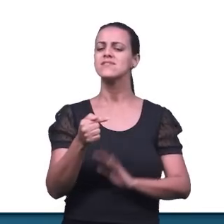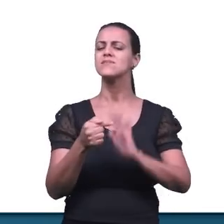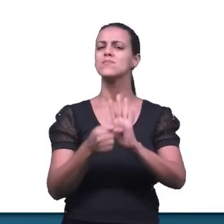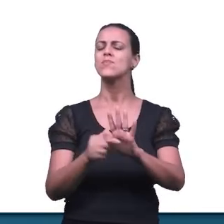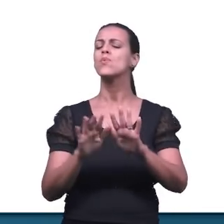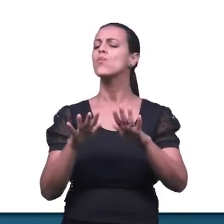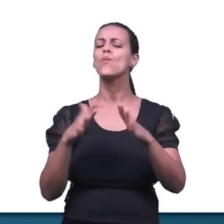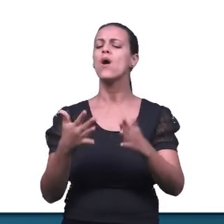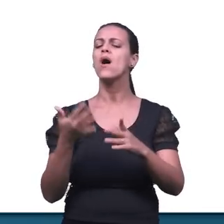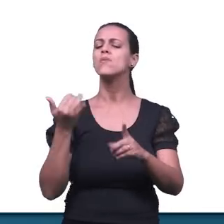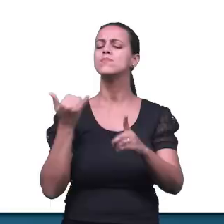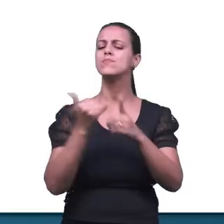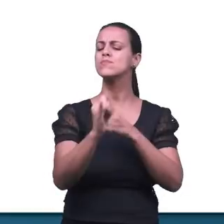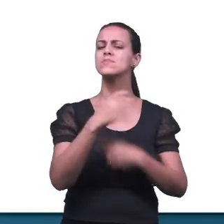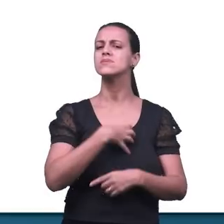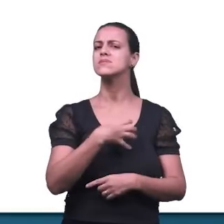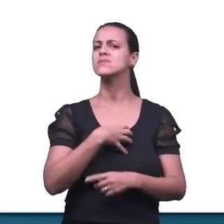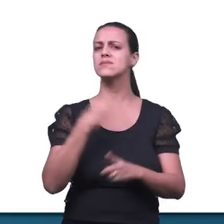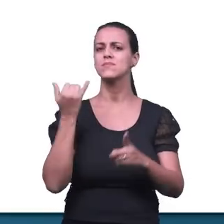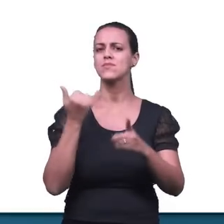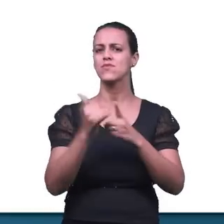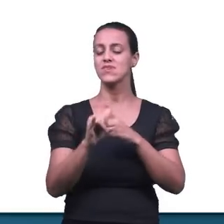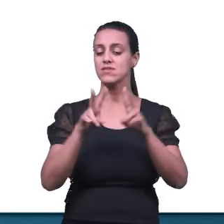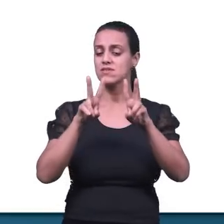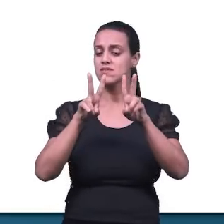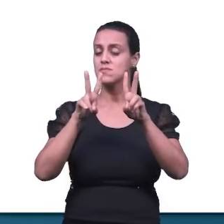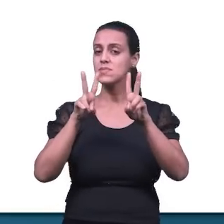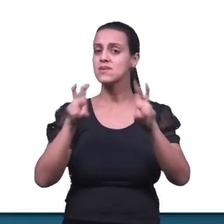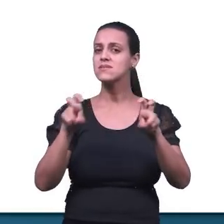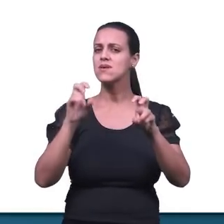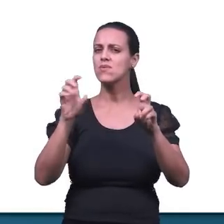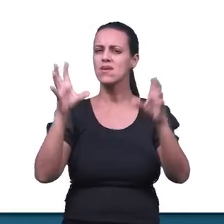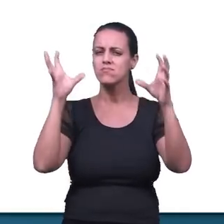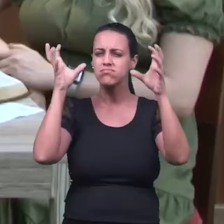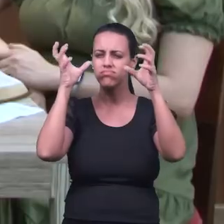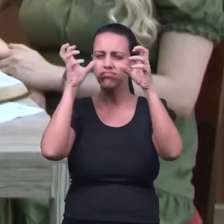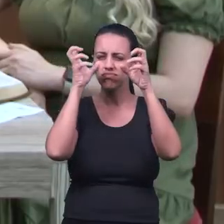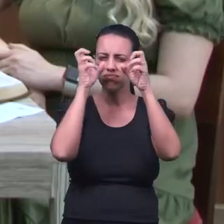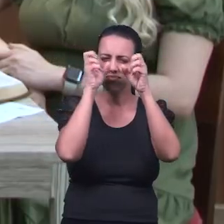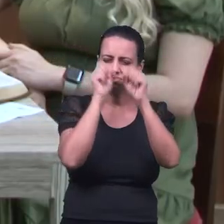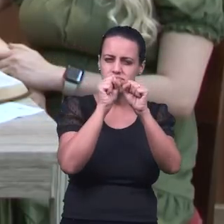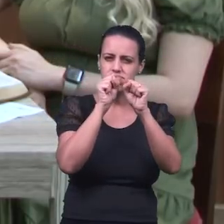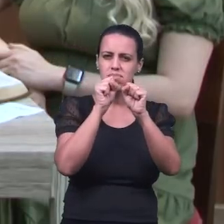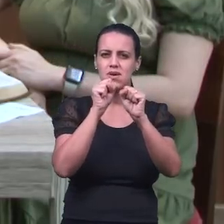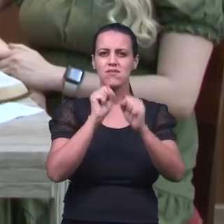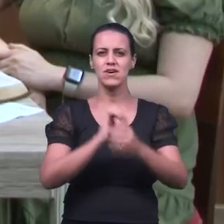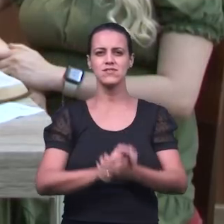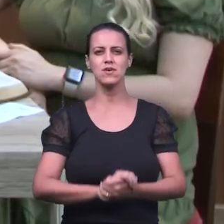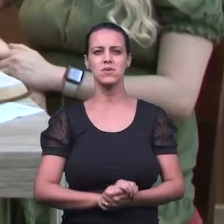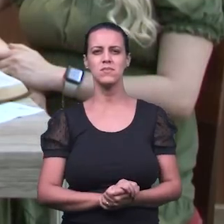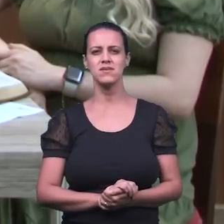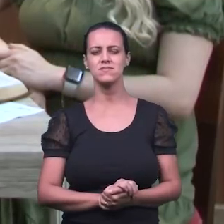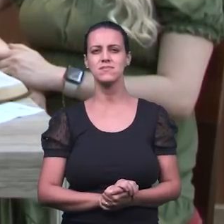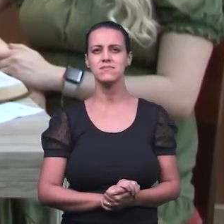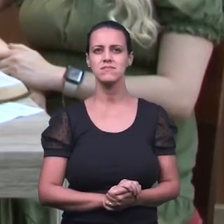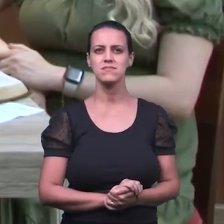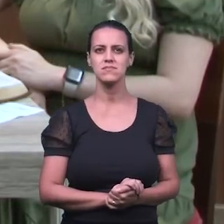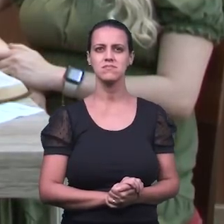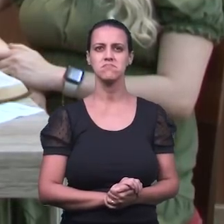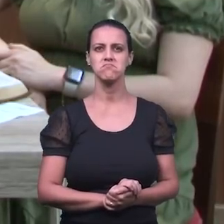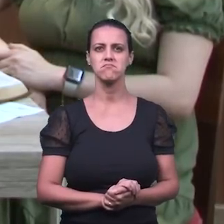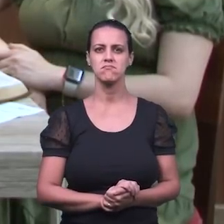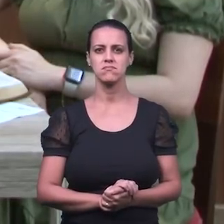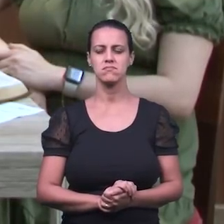a aplicação profética da expressão "e caiam as sombras"? Temos a participação do obreiro